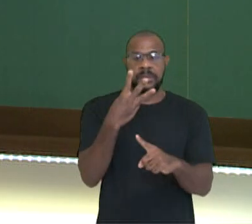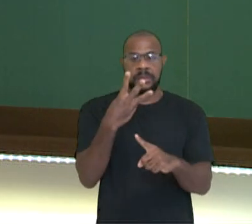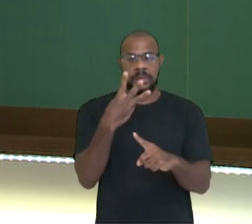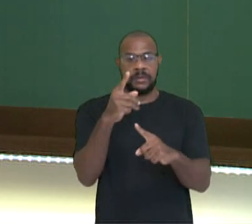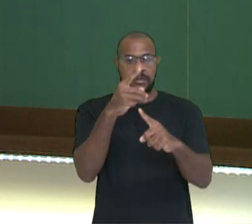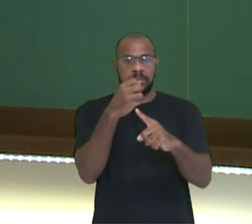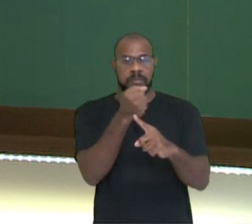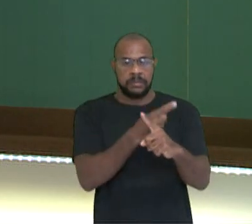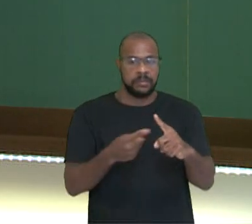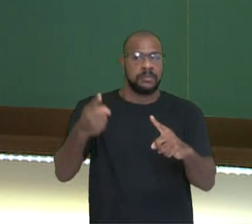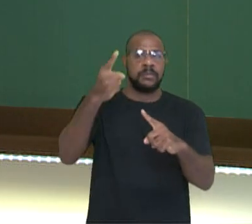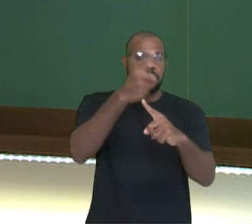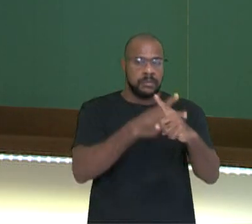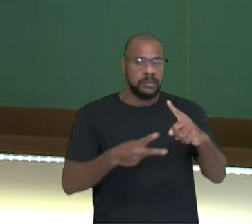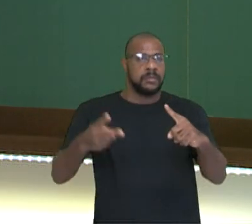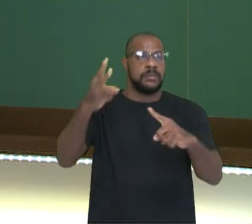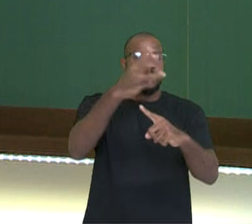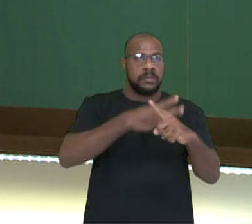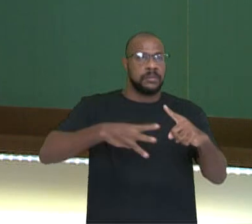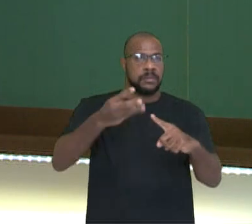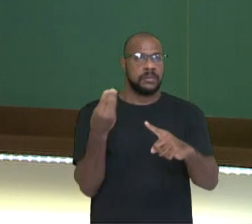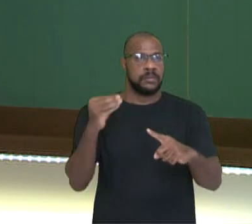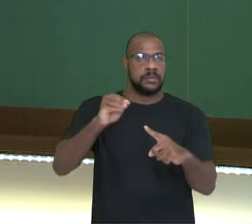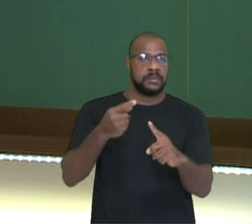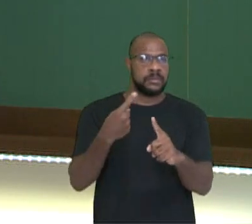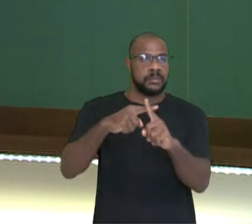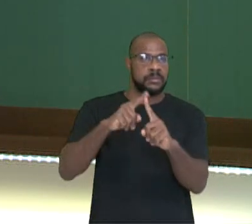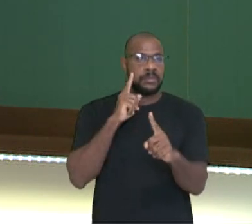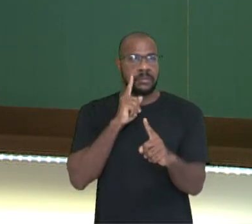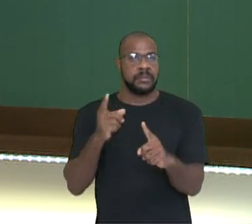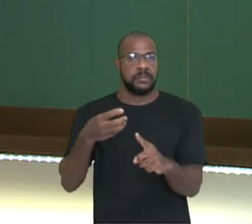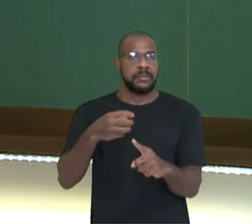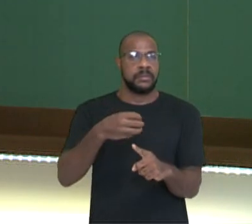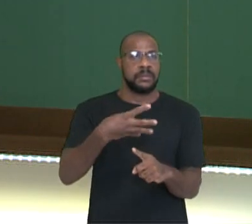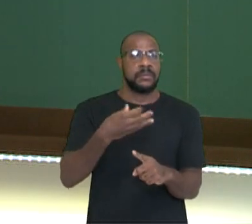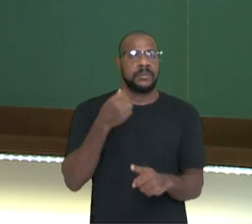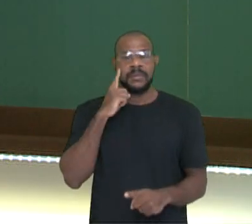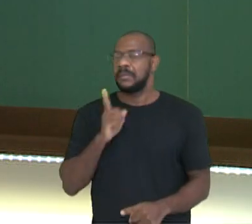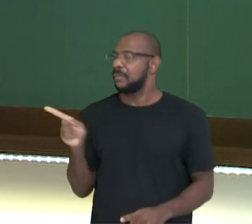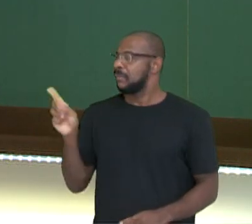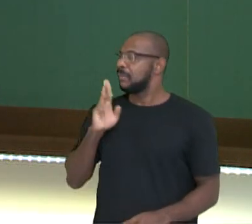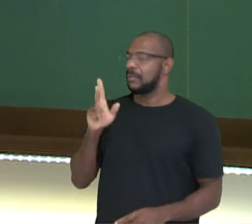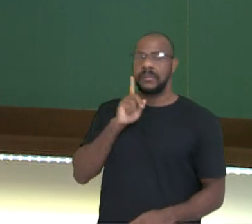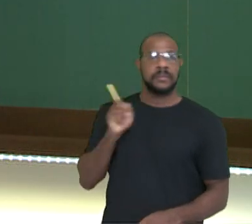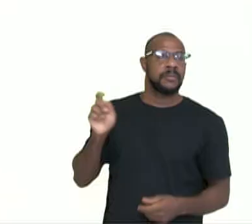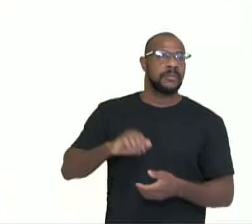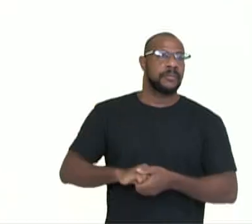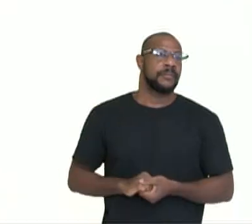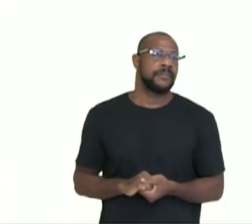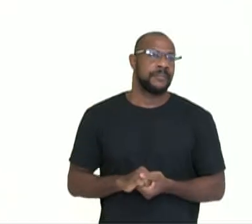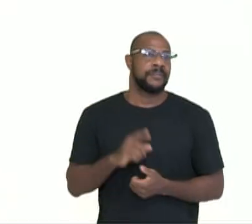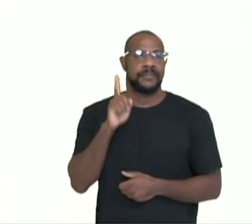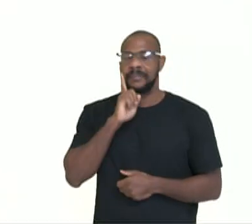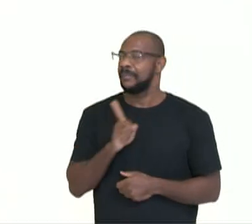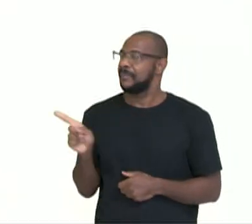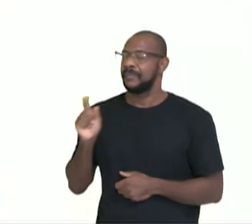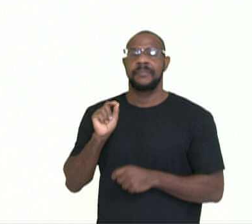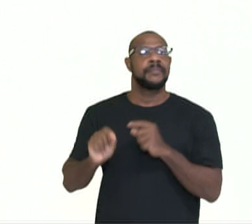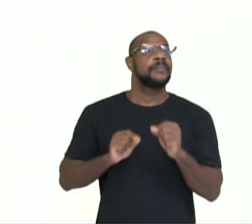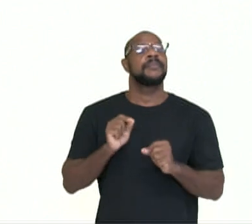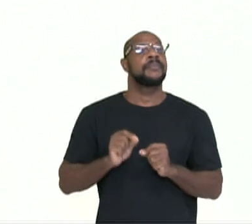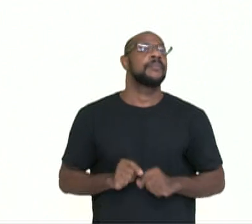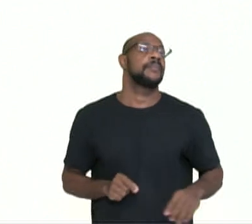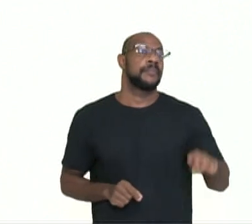obtenho todos os ângulos que são côngruos aos 60 graus, mas aqui eu já obtive a resposta, que é o item B do